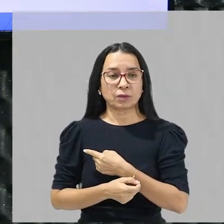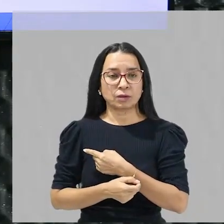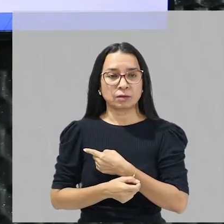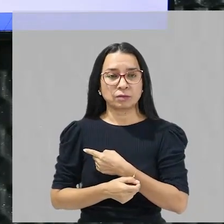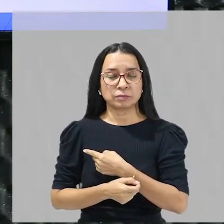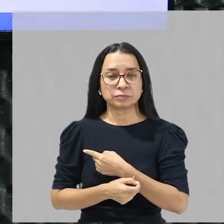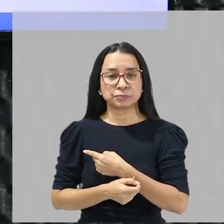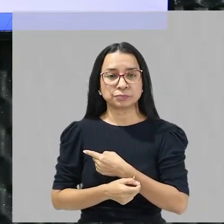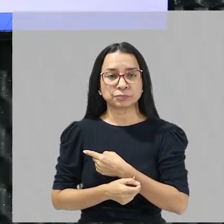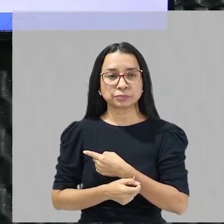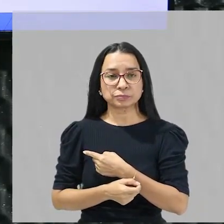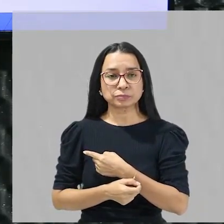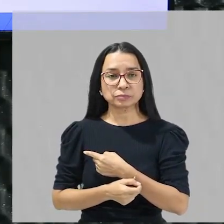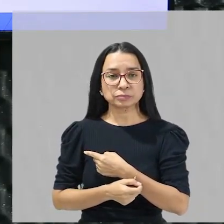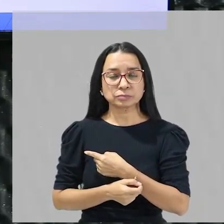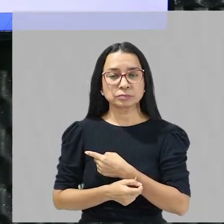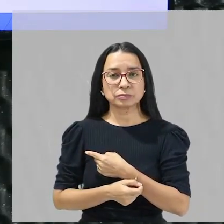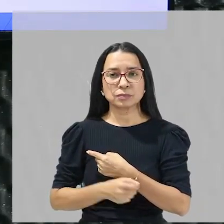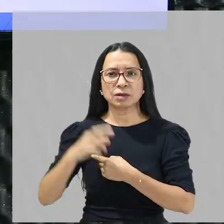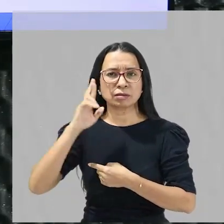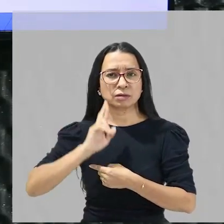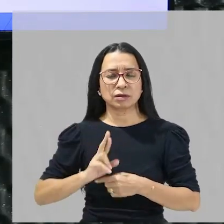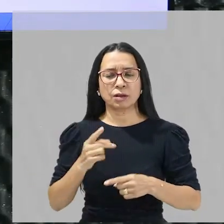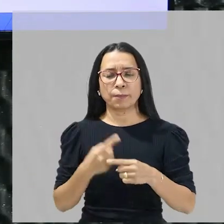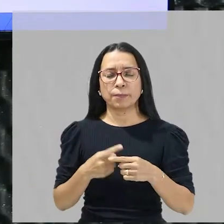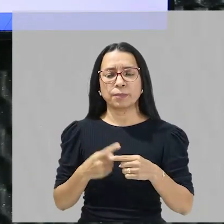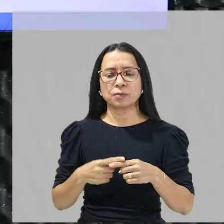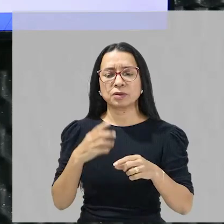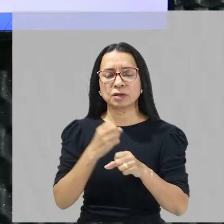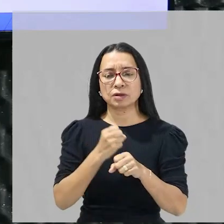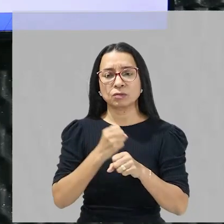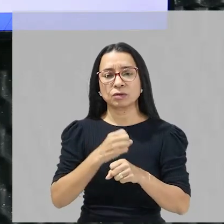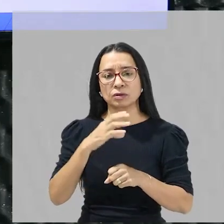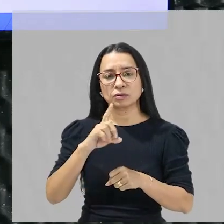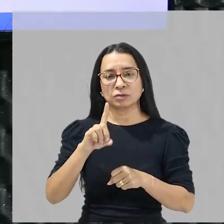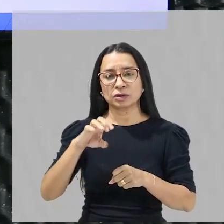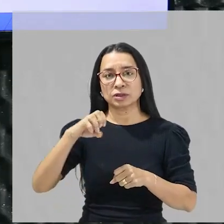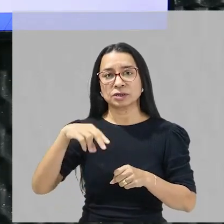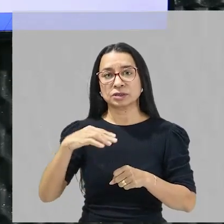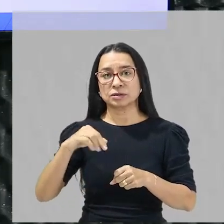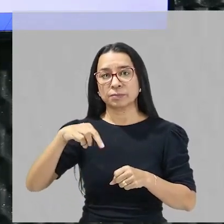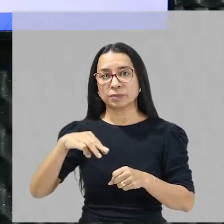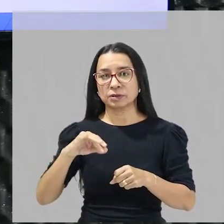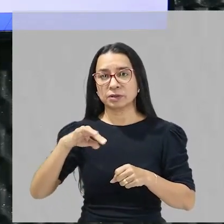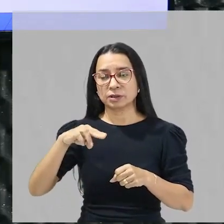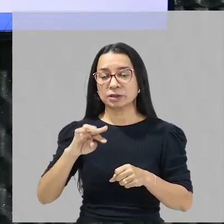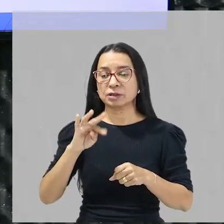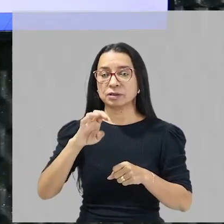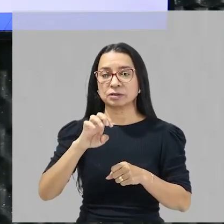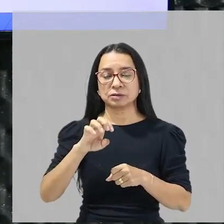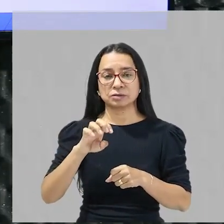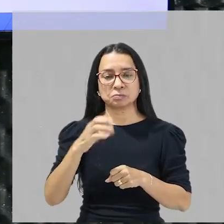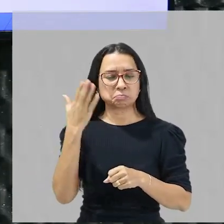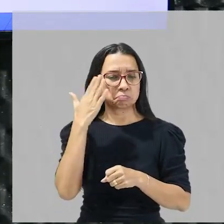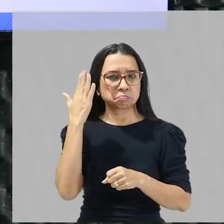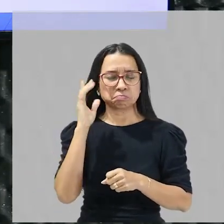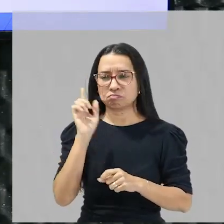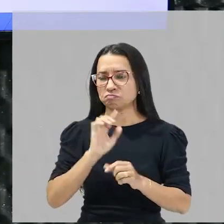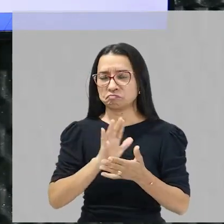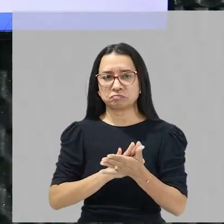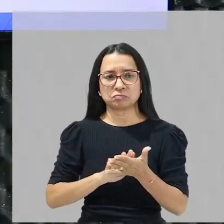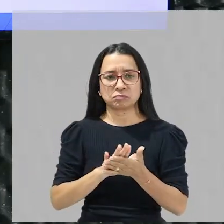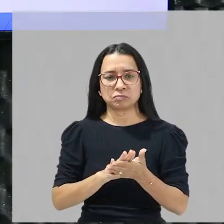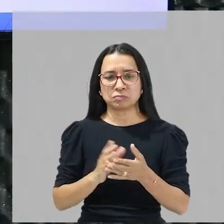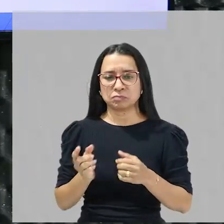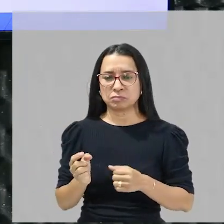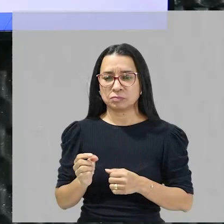o discriminante. Renata, por que tu está calculando o discriminante mesmo? Me diz aí, não estou entendendo. Gente, se você, vou até